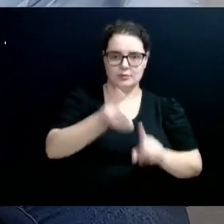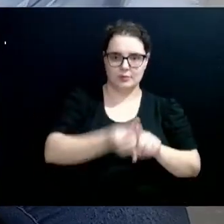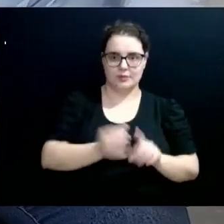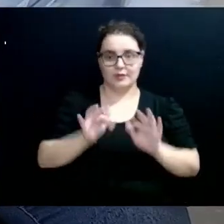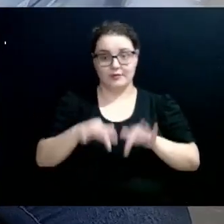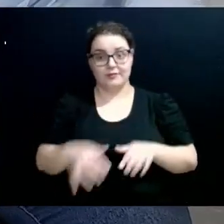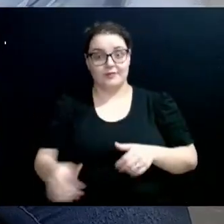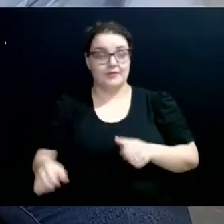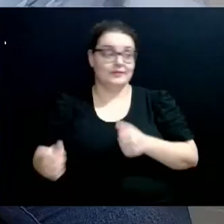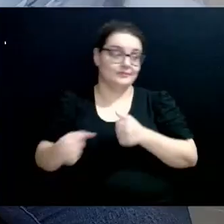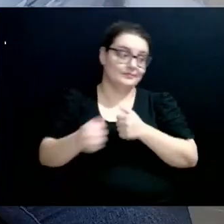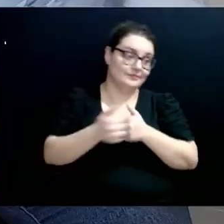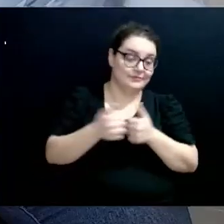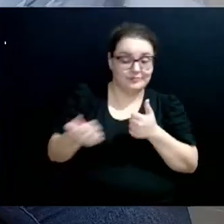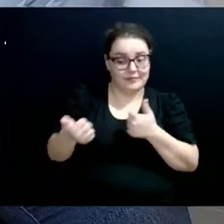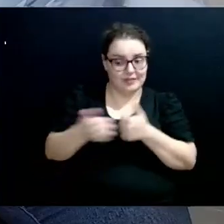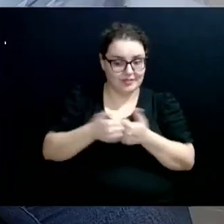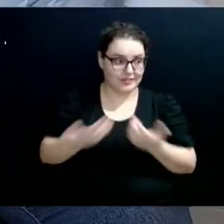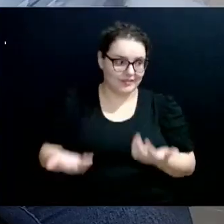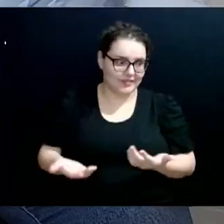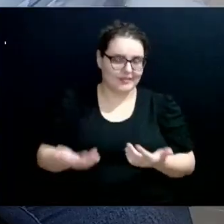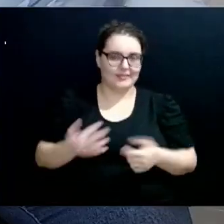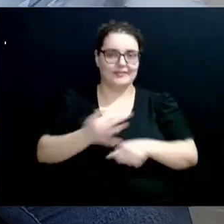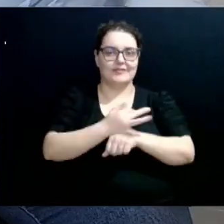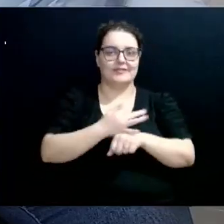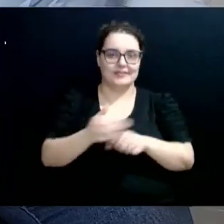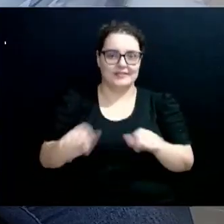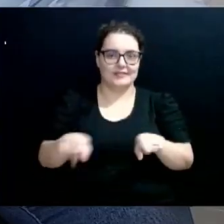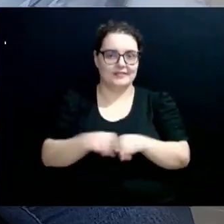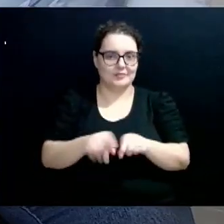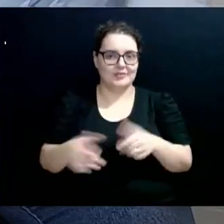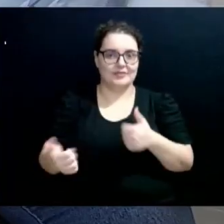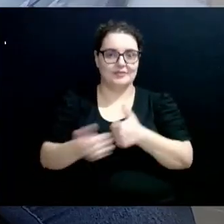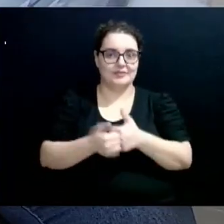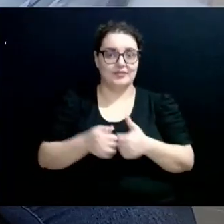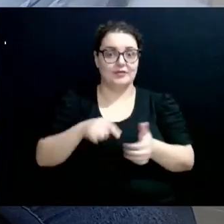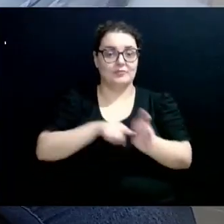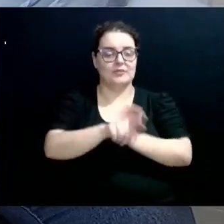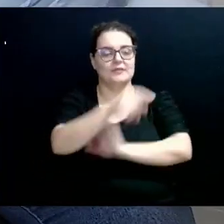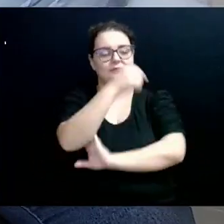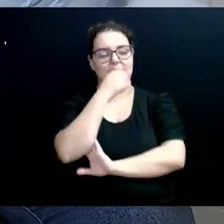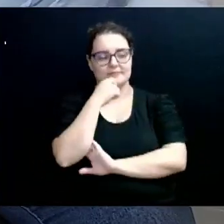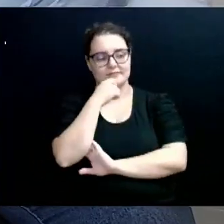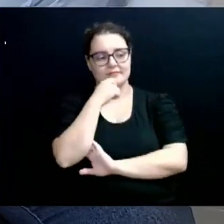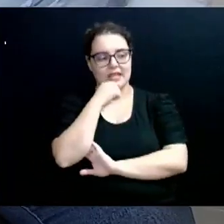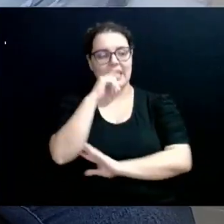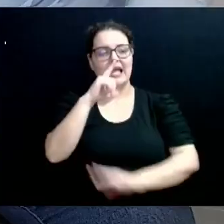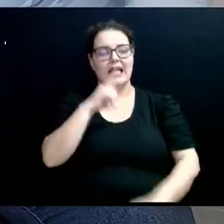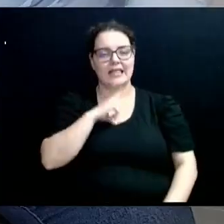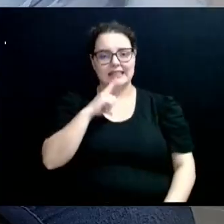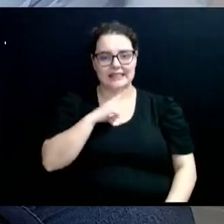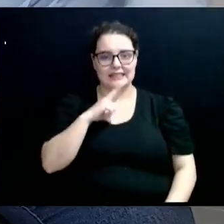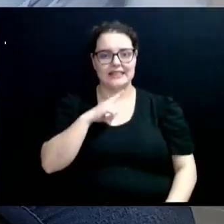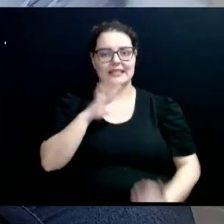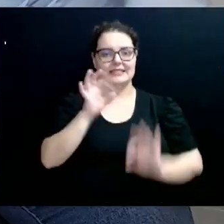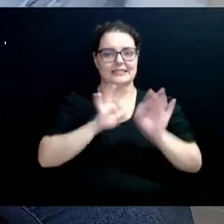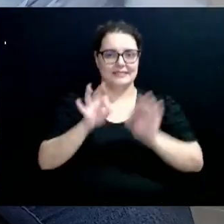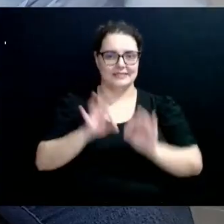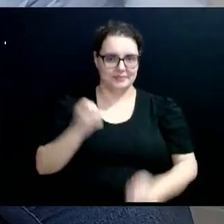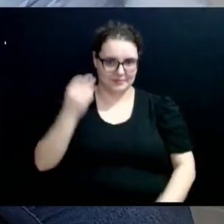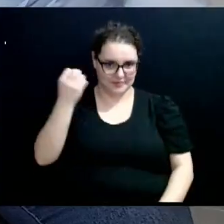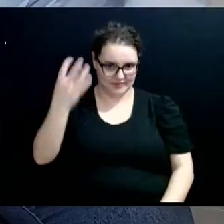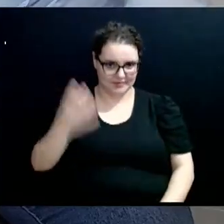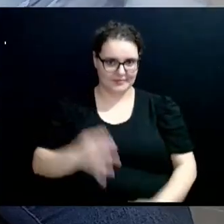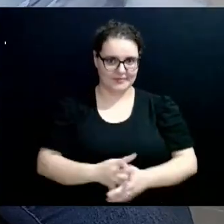segundo semestre, fim de ano está chegando, as férias também está chegando. Eu te pergunto, ainda dá